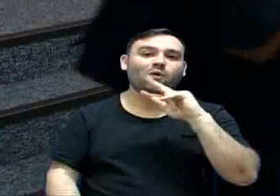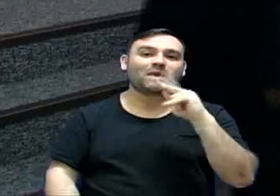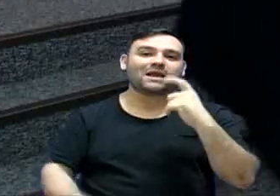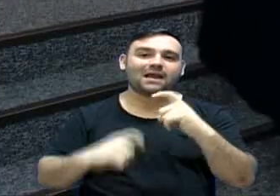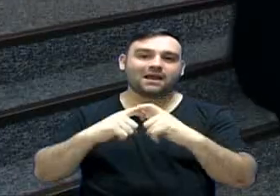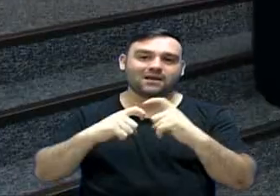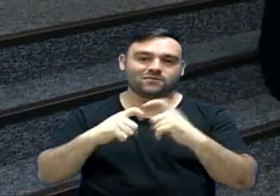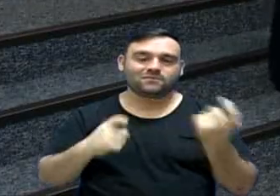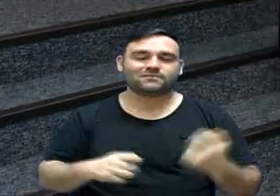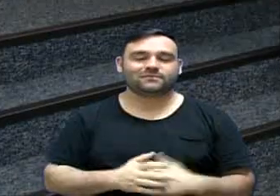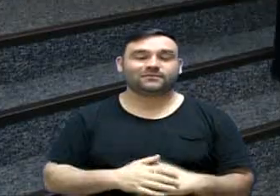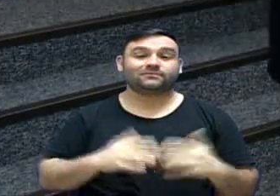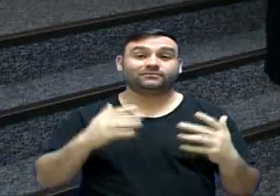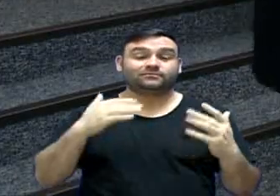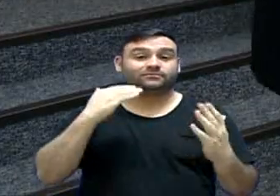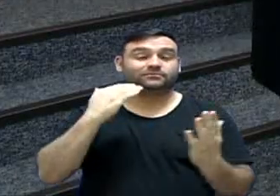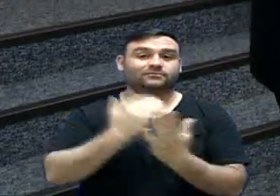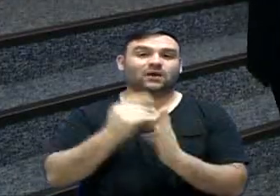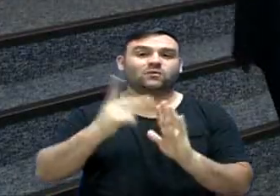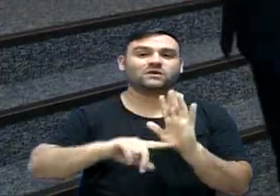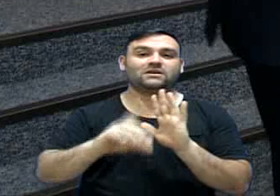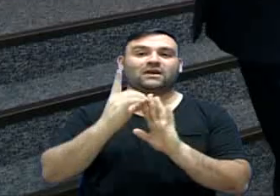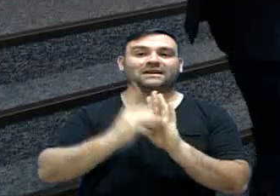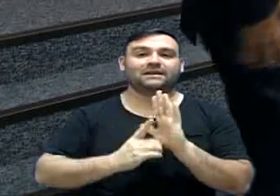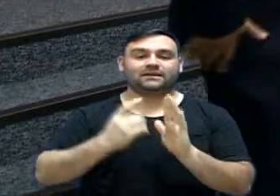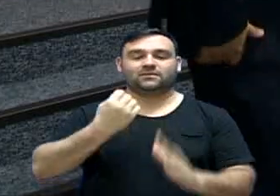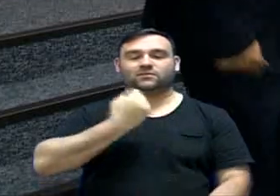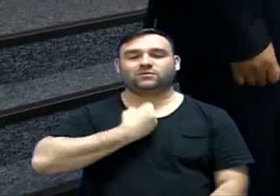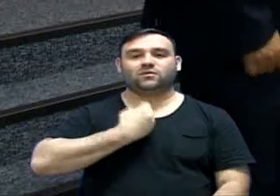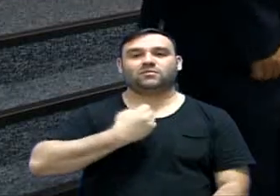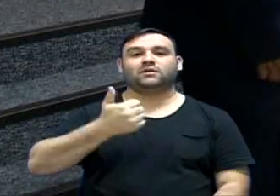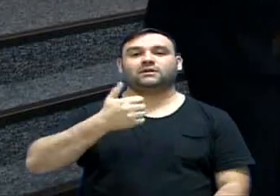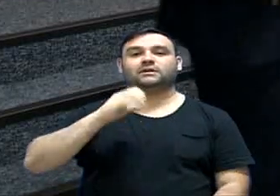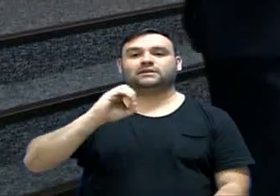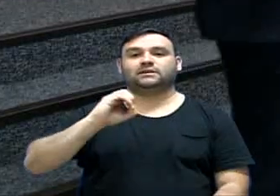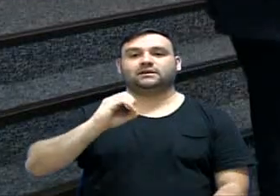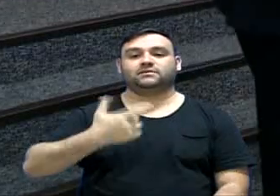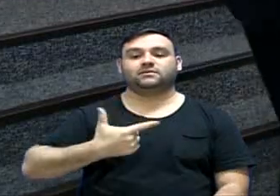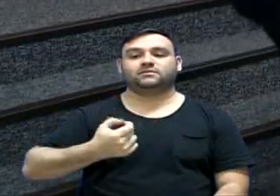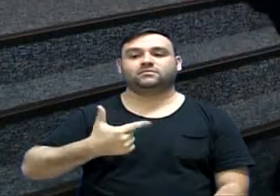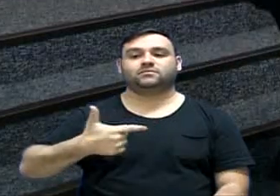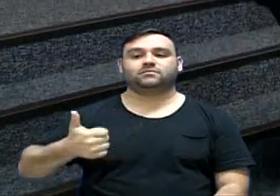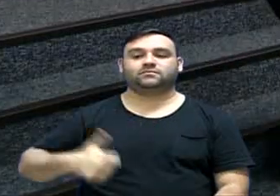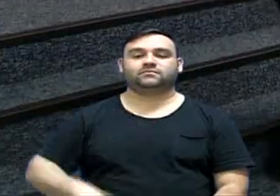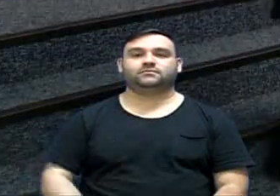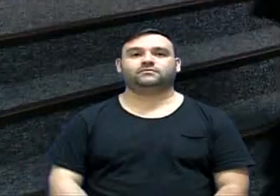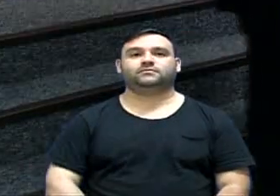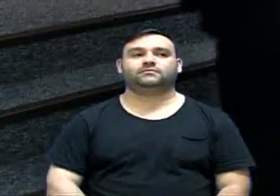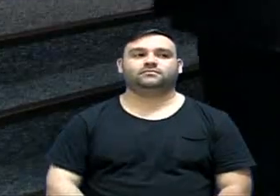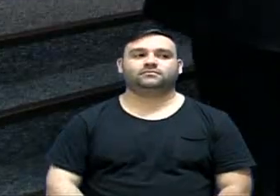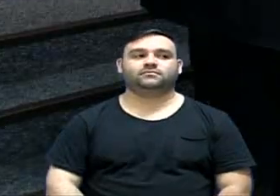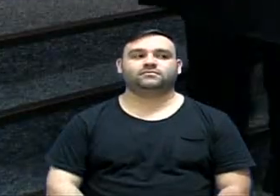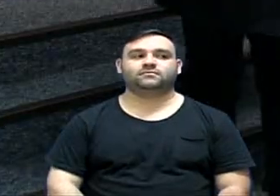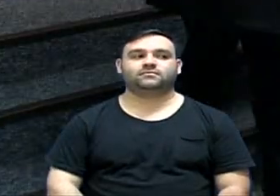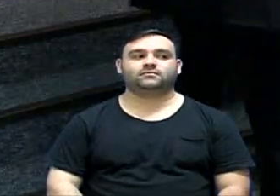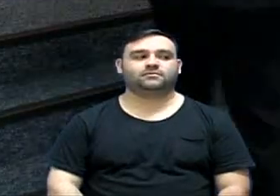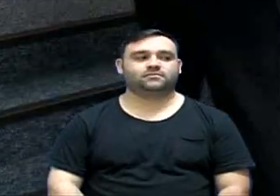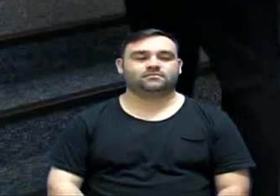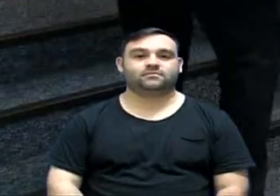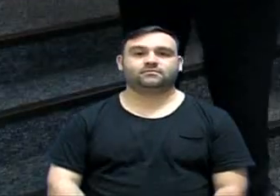Hélio Brasileiro, conforme o projeto de decreto legislativo número 10 de 2021.